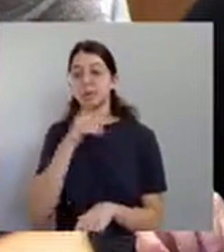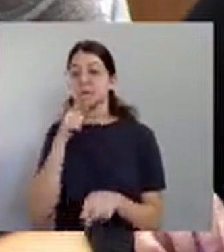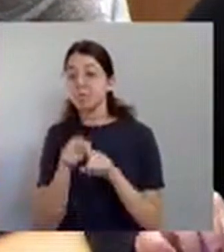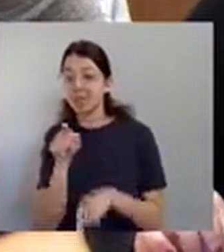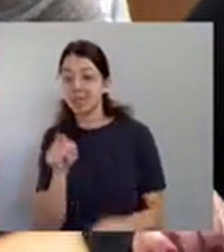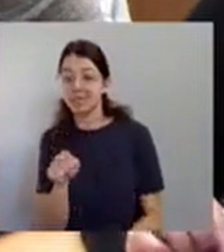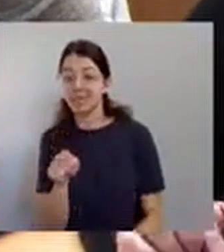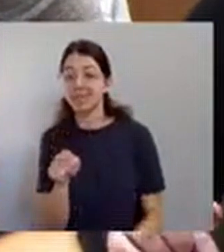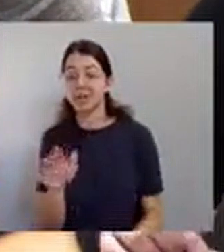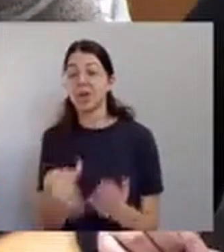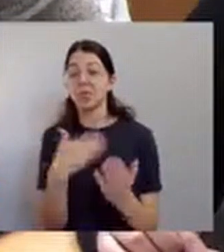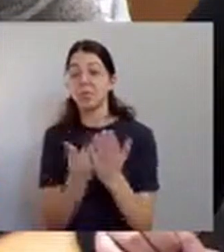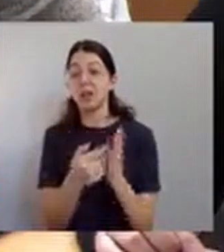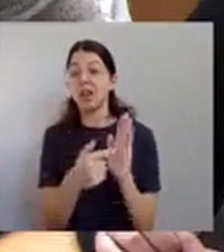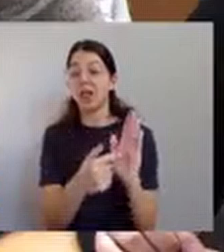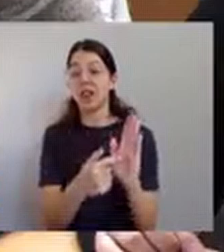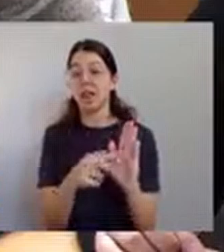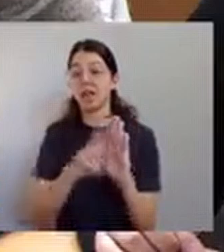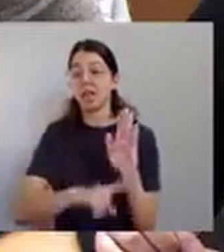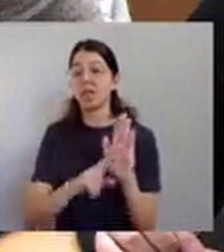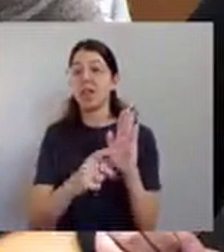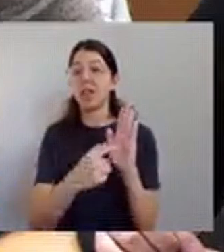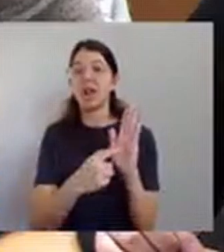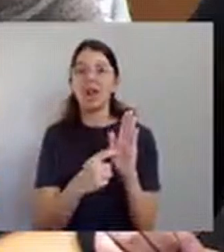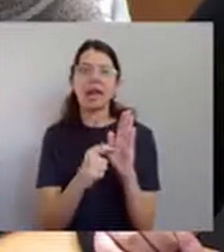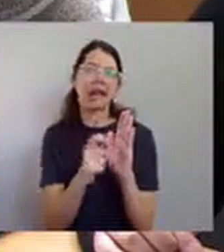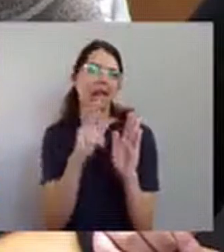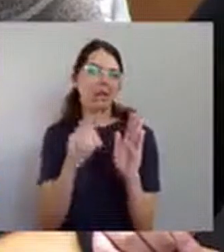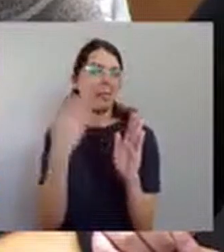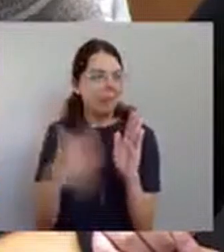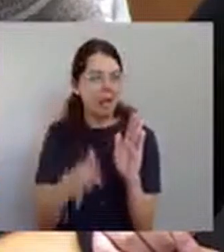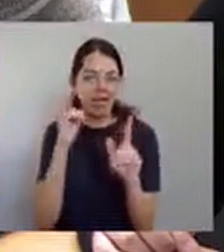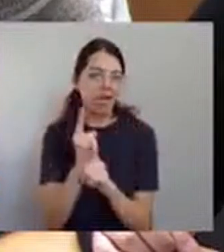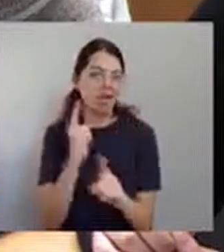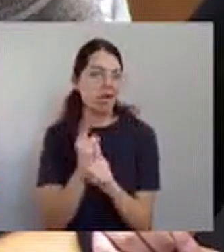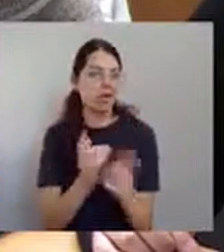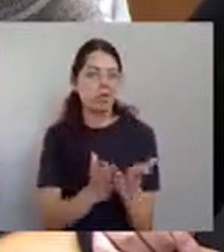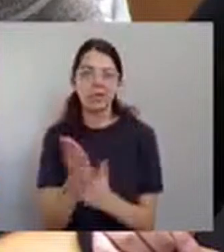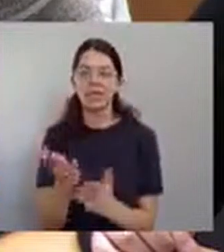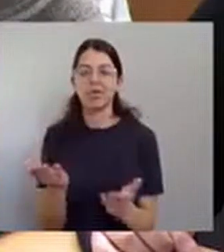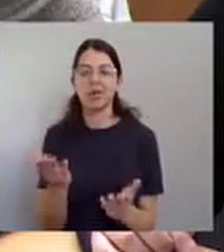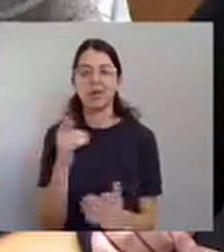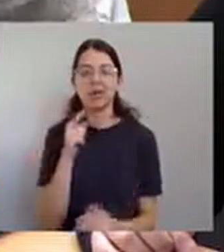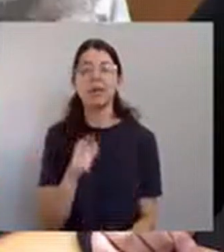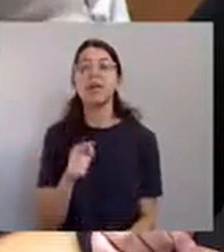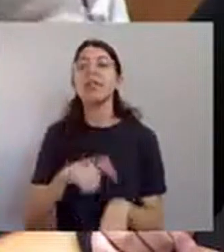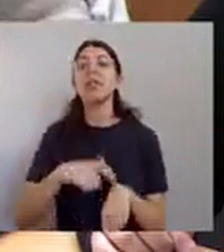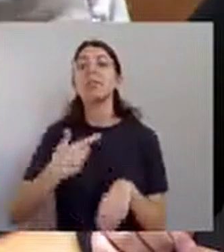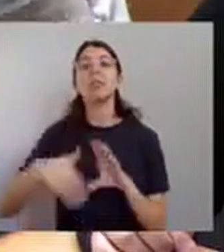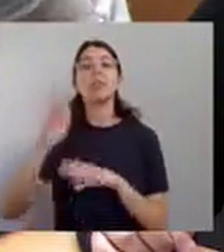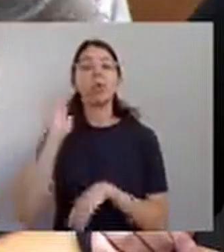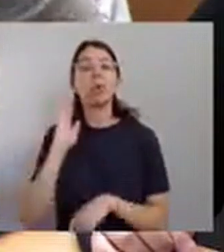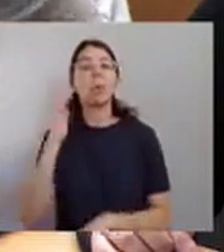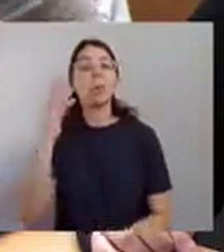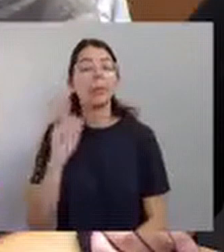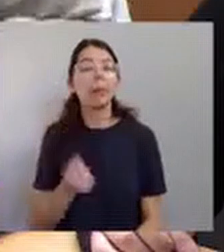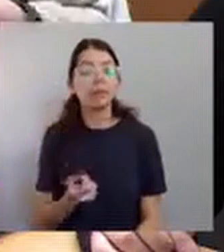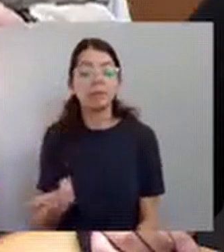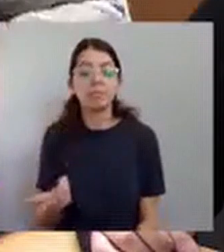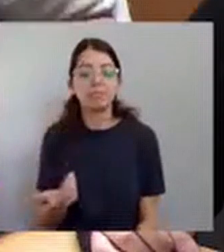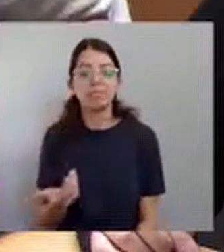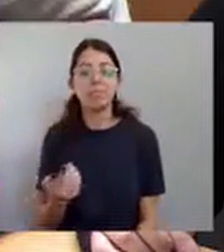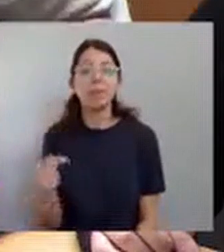proposta que lá está e o relatório que lá está ainda está errado. Isto já passou quanto tempo? Podia pelo menos ter confirmado